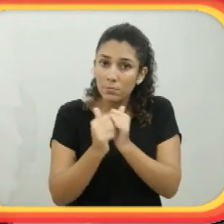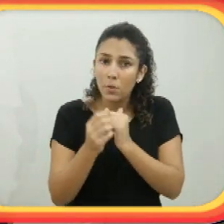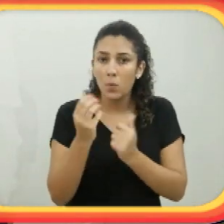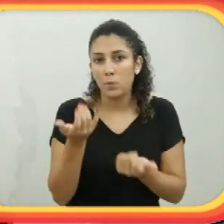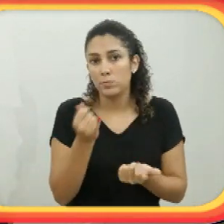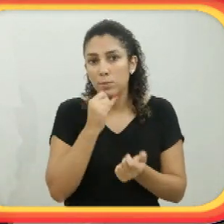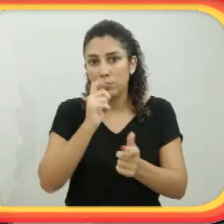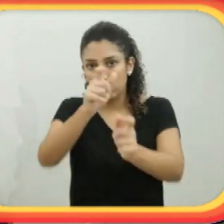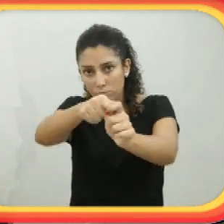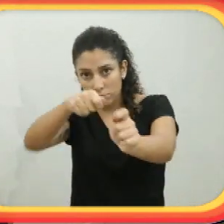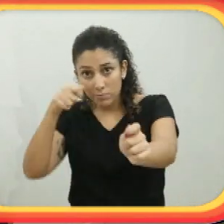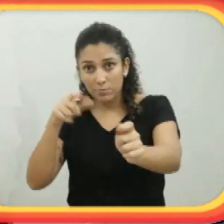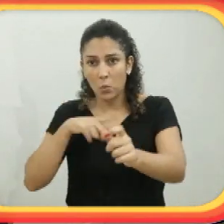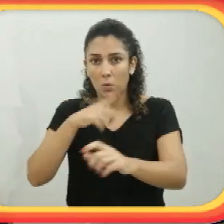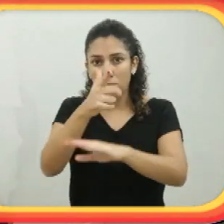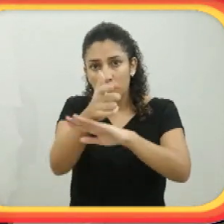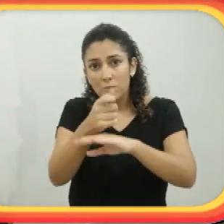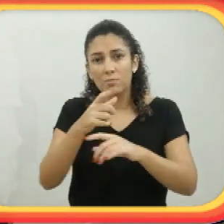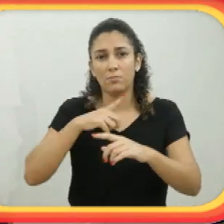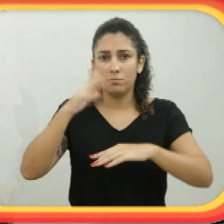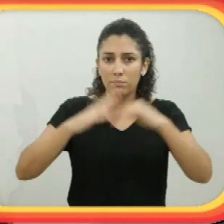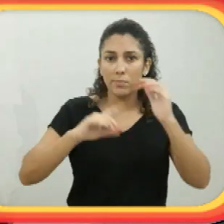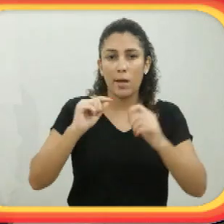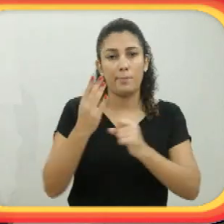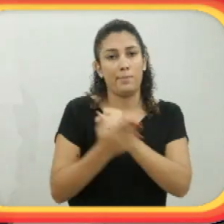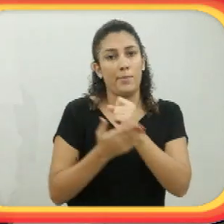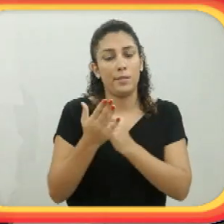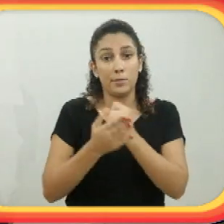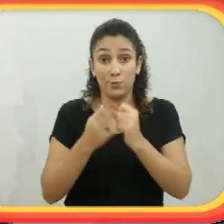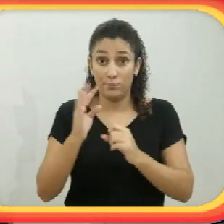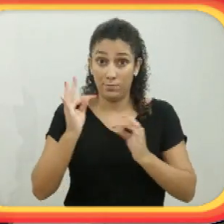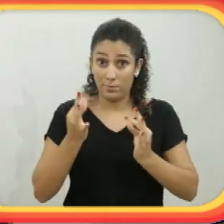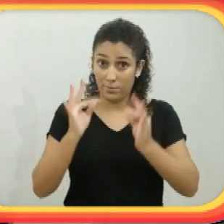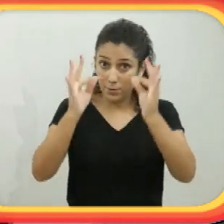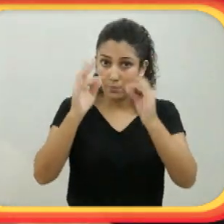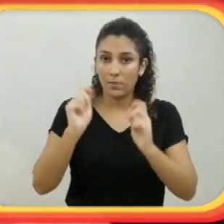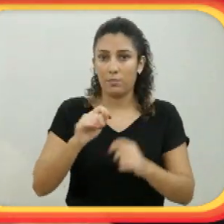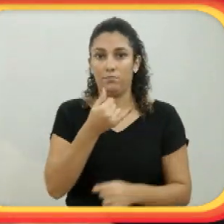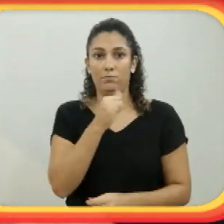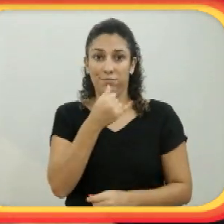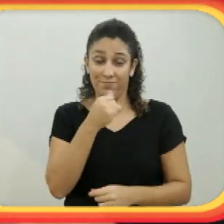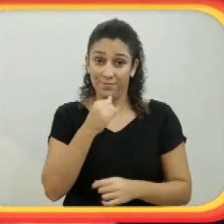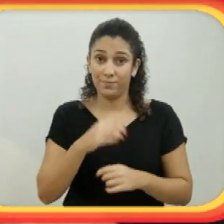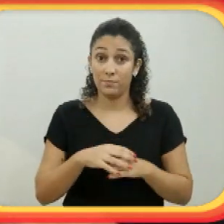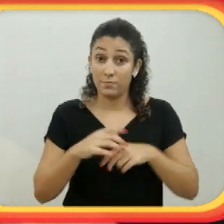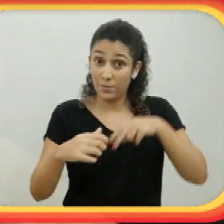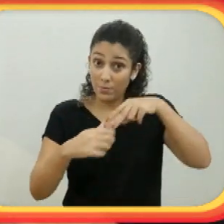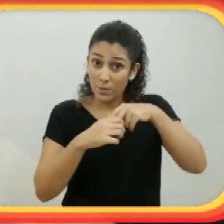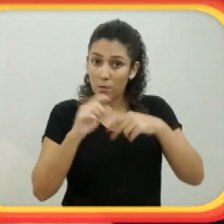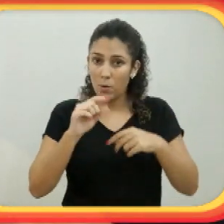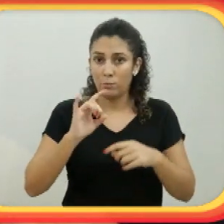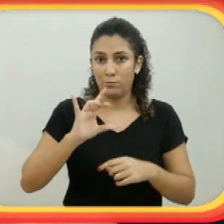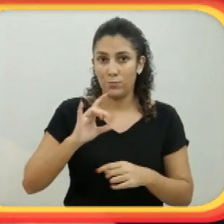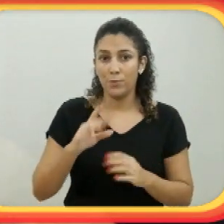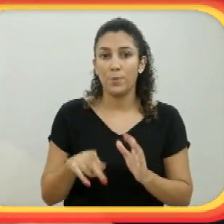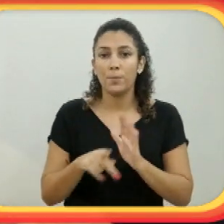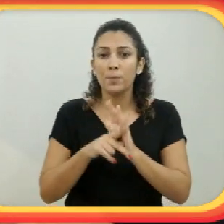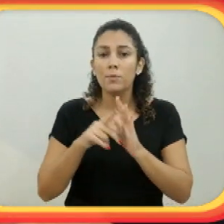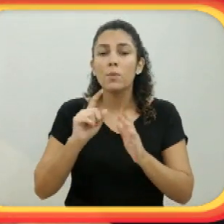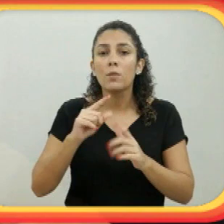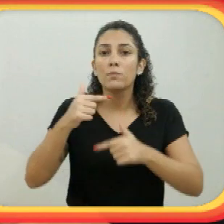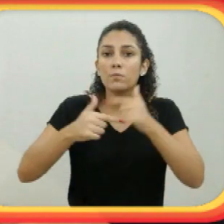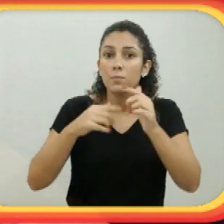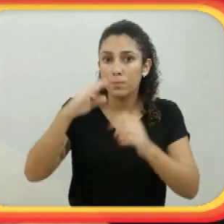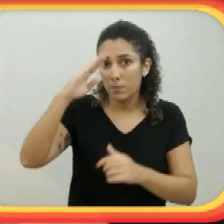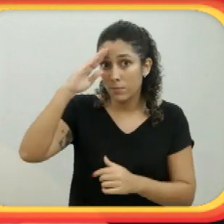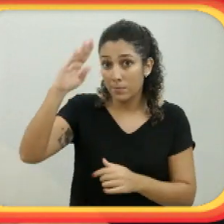tal, a tecnologia básica é uma tecnologia de estabilização de eletrônica. E aí são próteses mais sofisticadas, que já a função